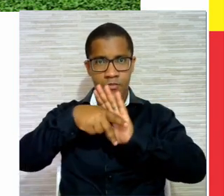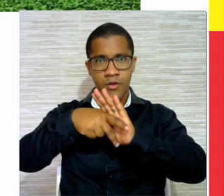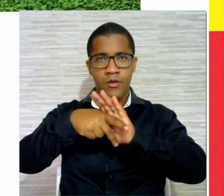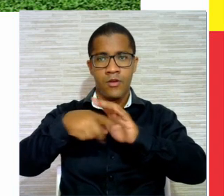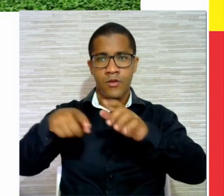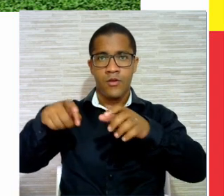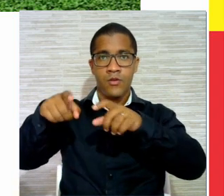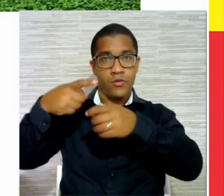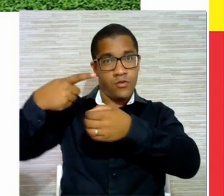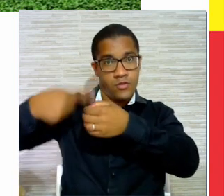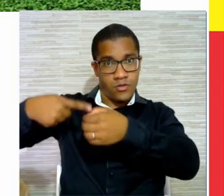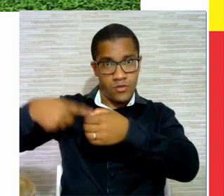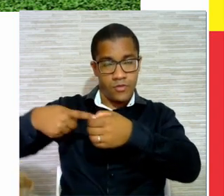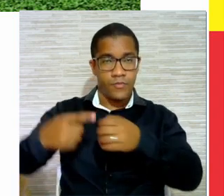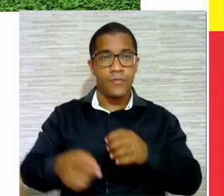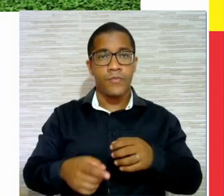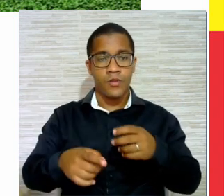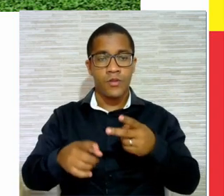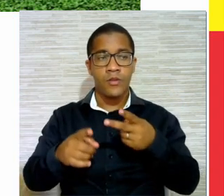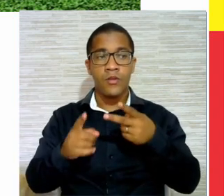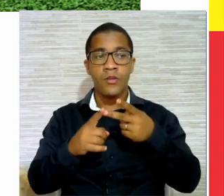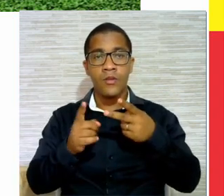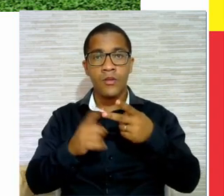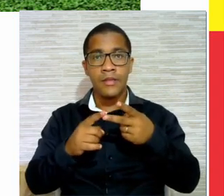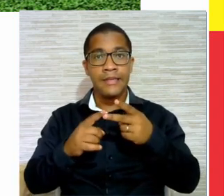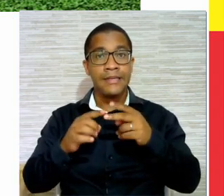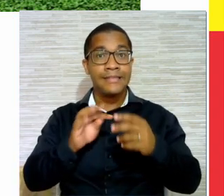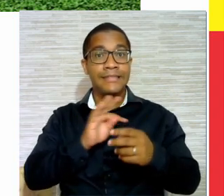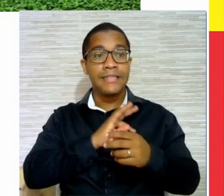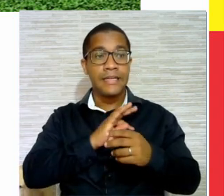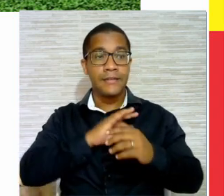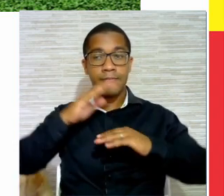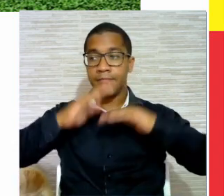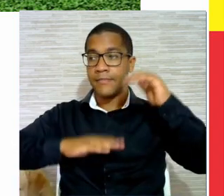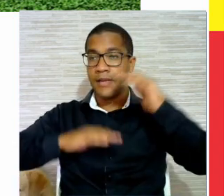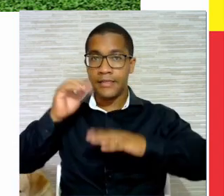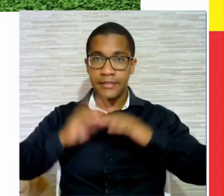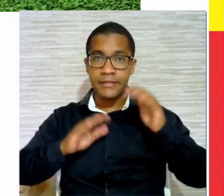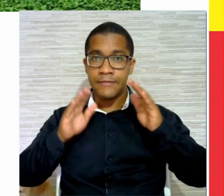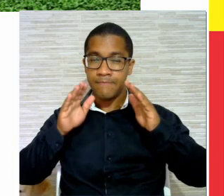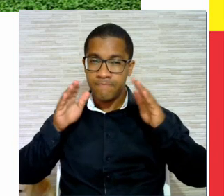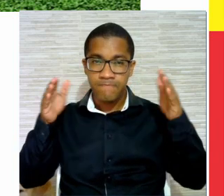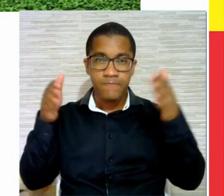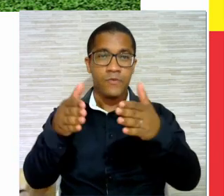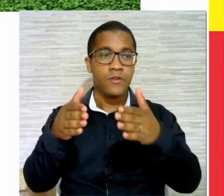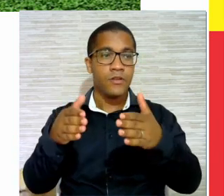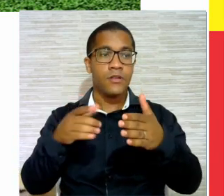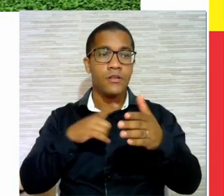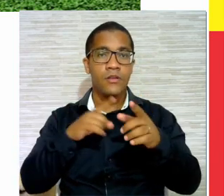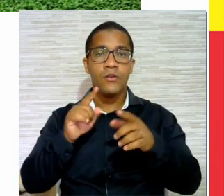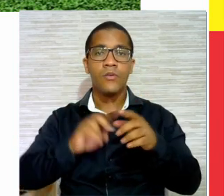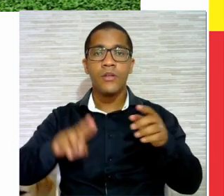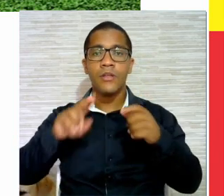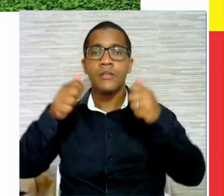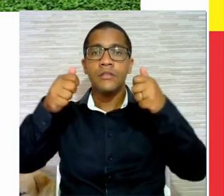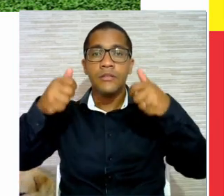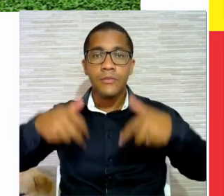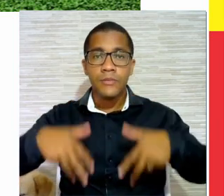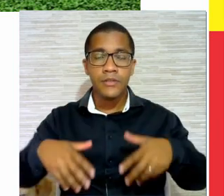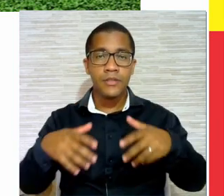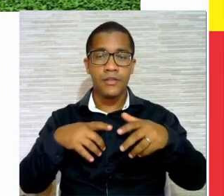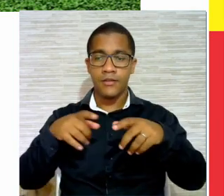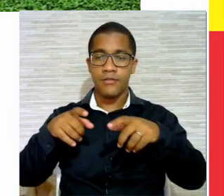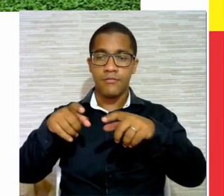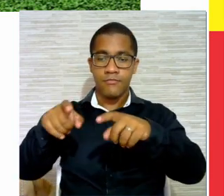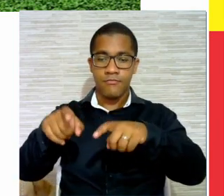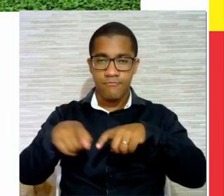para a produção agrícola. A gente vai ter também técnicas avançadas, que é o que a gente vem falando, né? O uso de máquinas, o uso de adubos químicos,